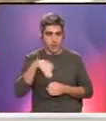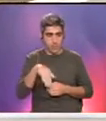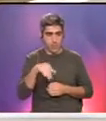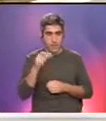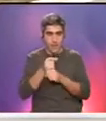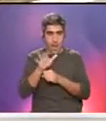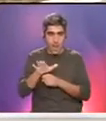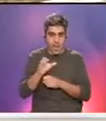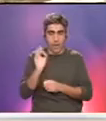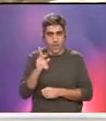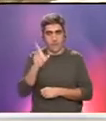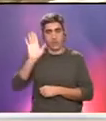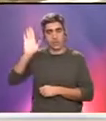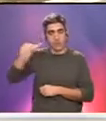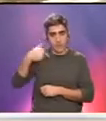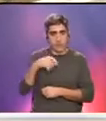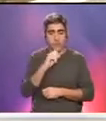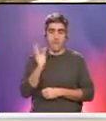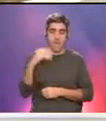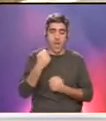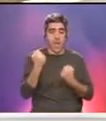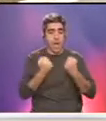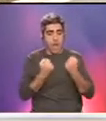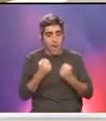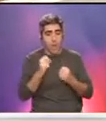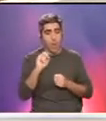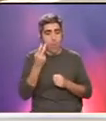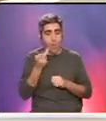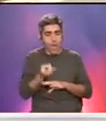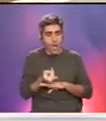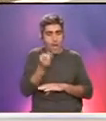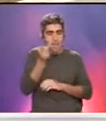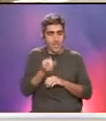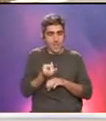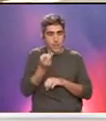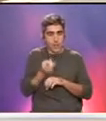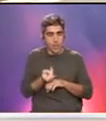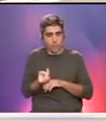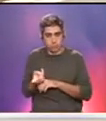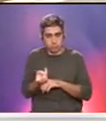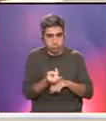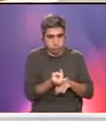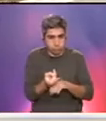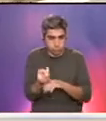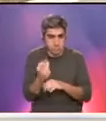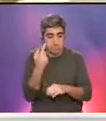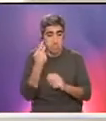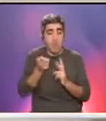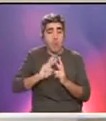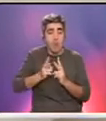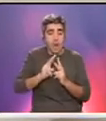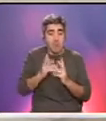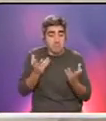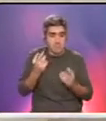foi chamado à portaria e pode vir de carro como pode vir de empilhadora. Isso aqui era. E agora nós estamos aqui à espreita para o apanharmos